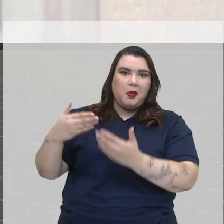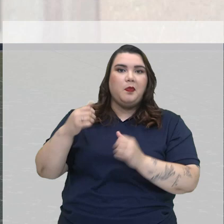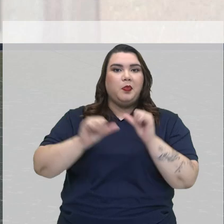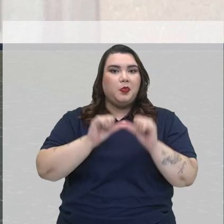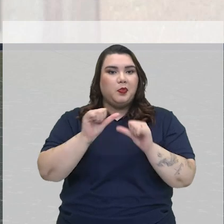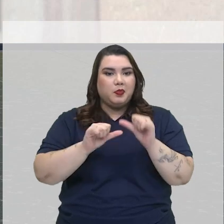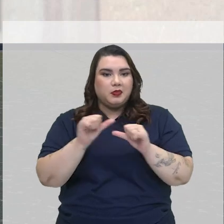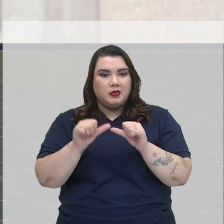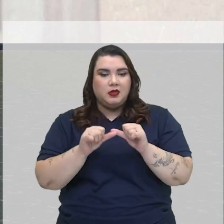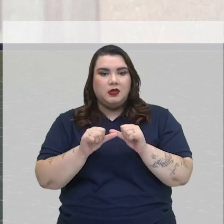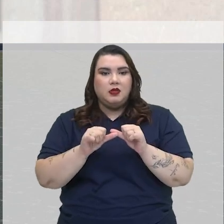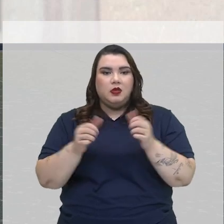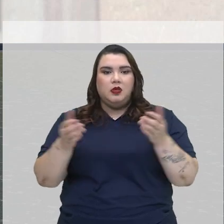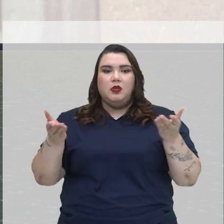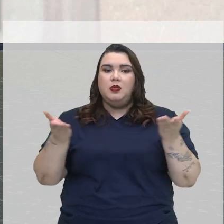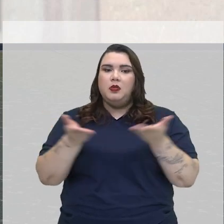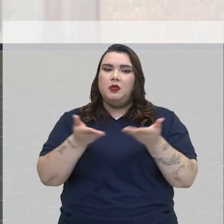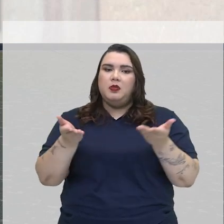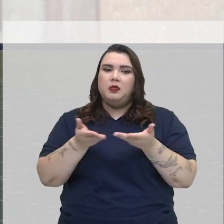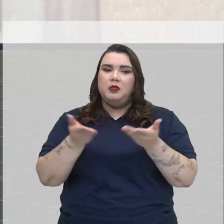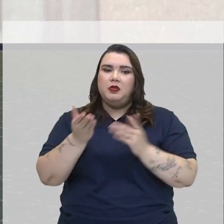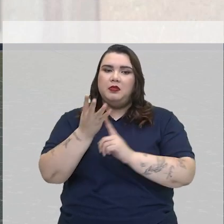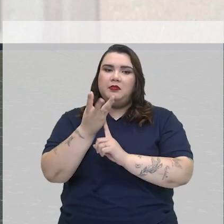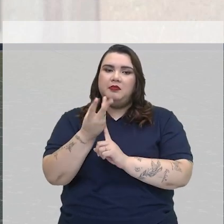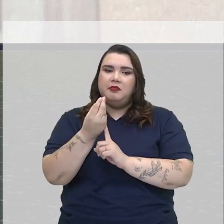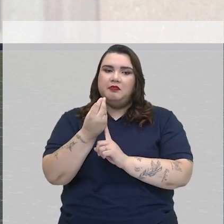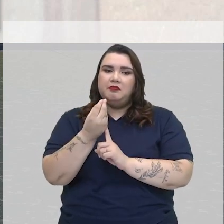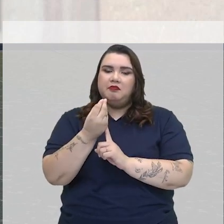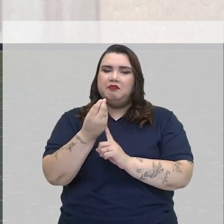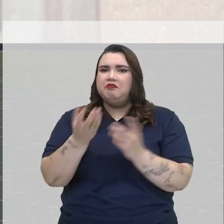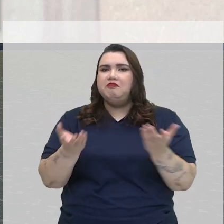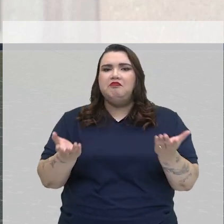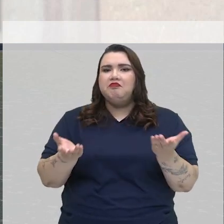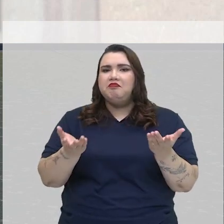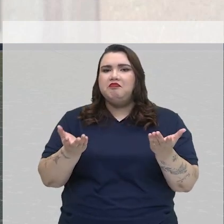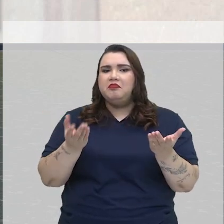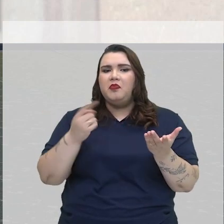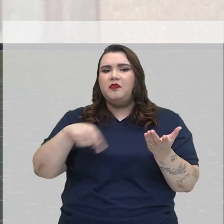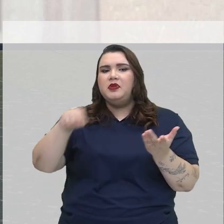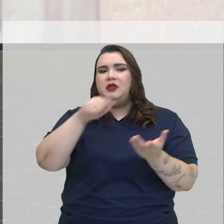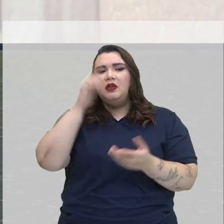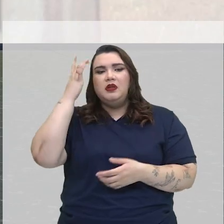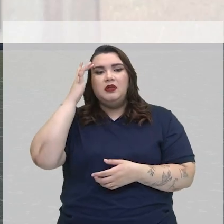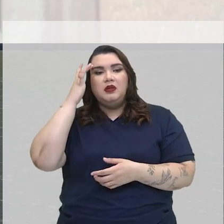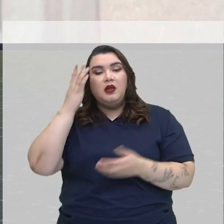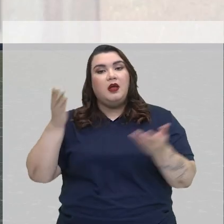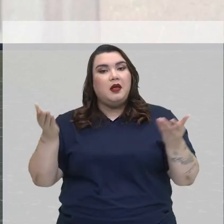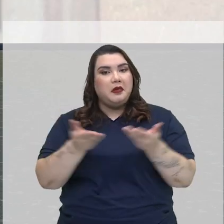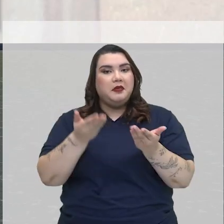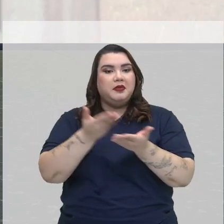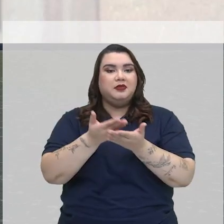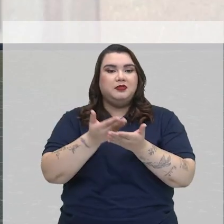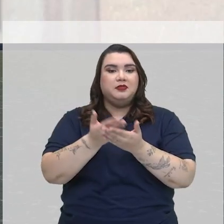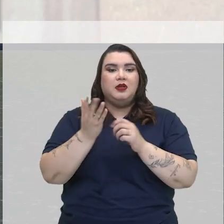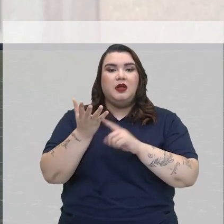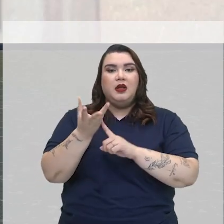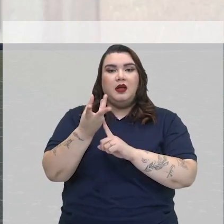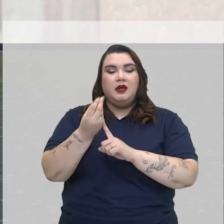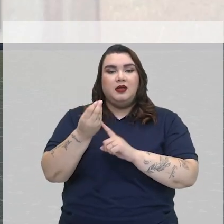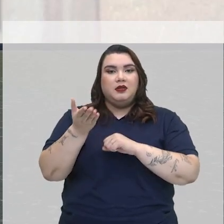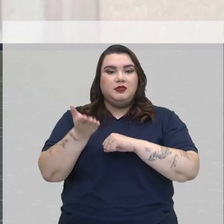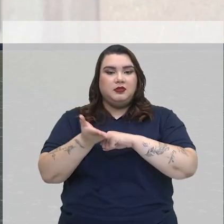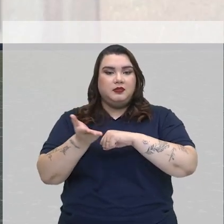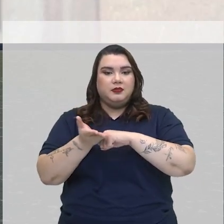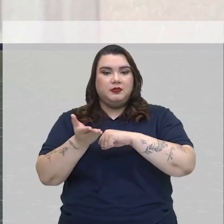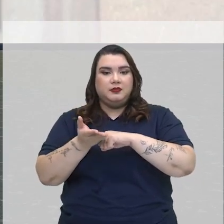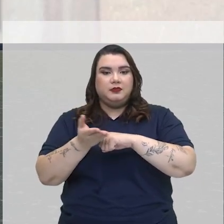a nossa produção ela foi se modificando com o passar do tempo? E hoje, como é a nossa produção artística de hoje? O que vocês acham? Vamos